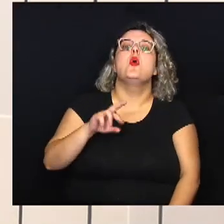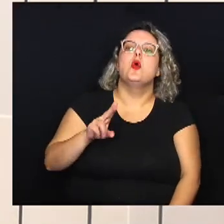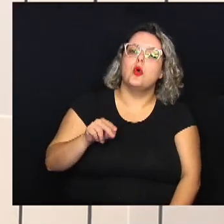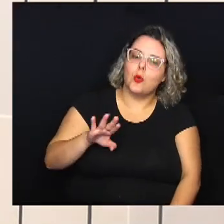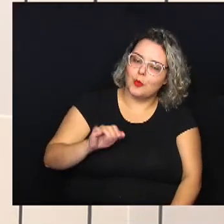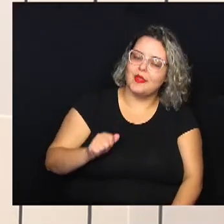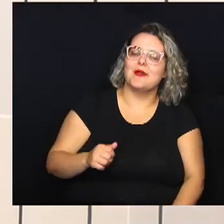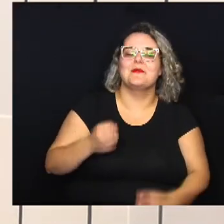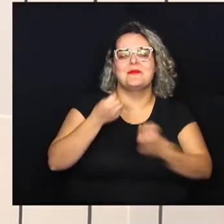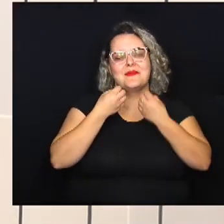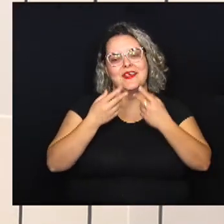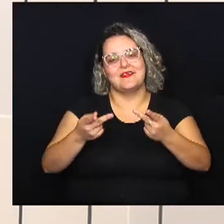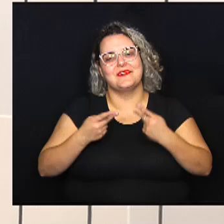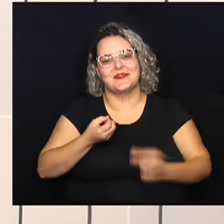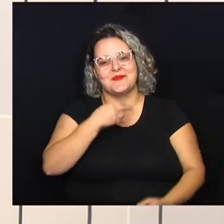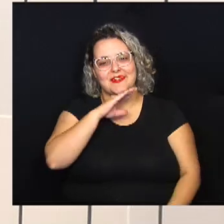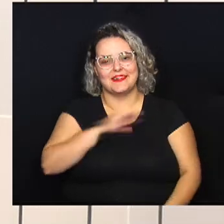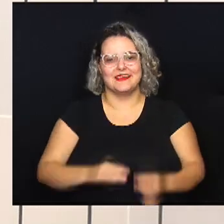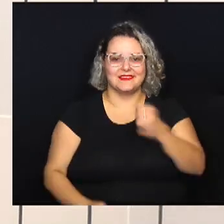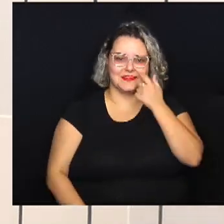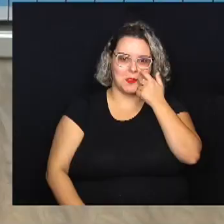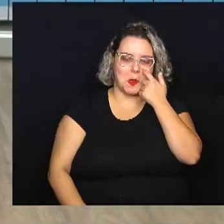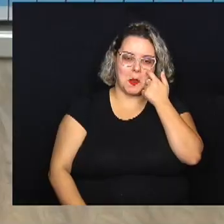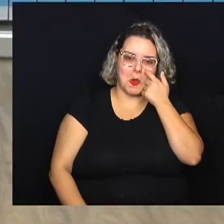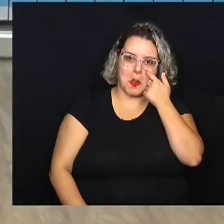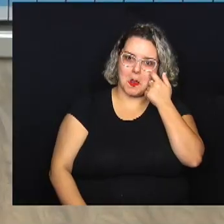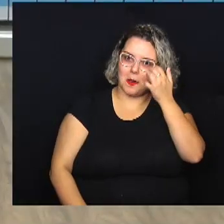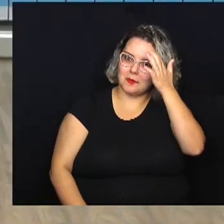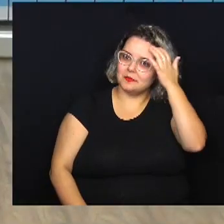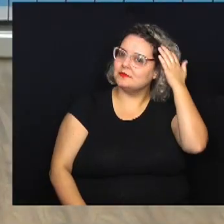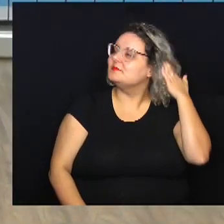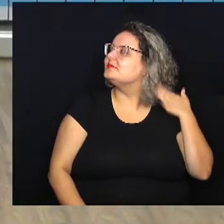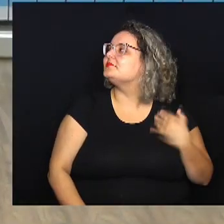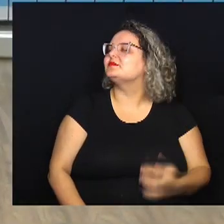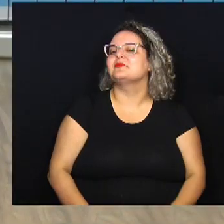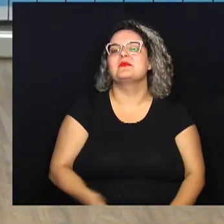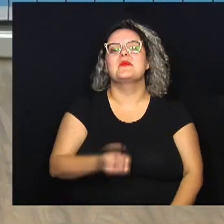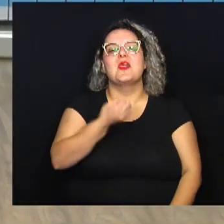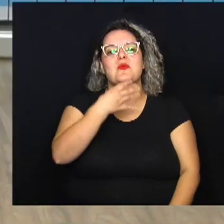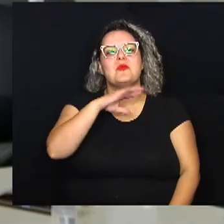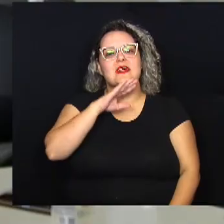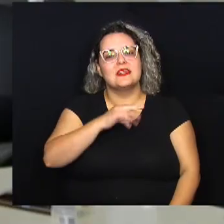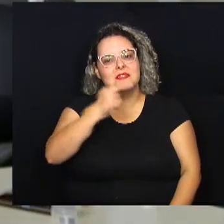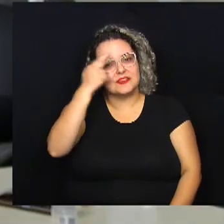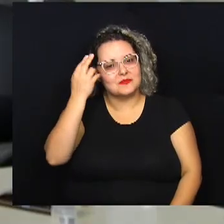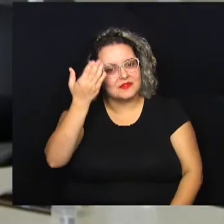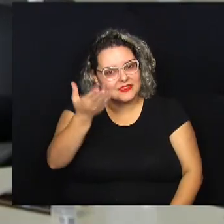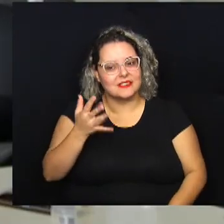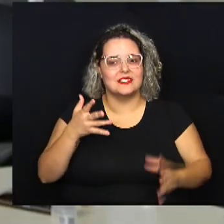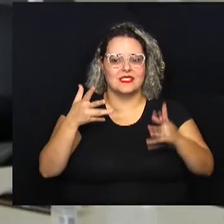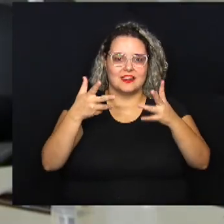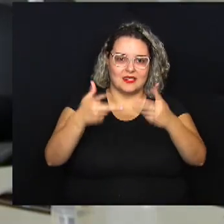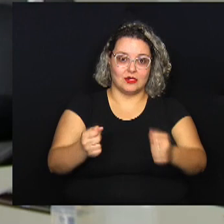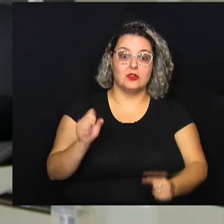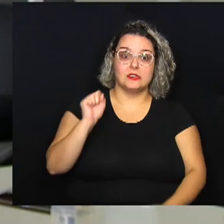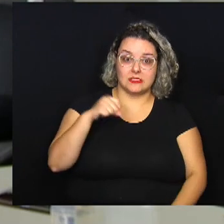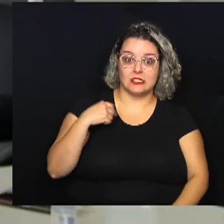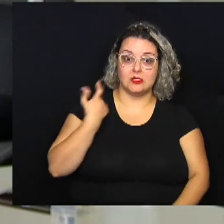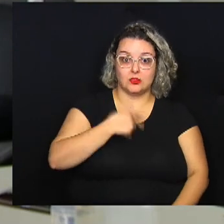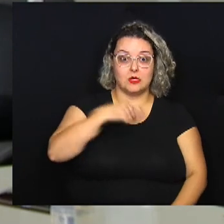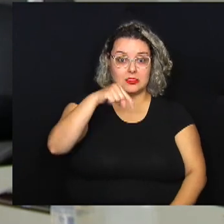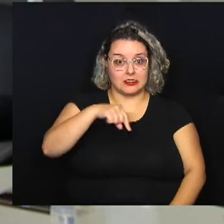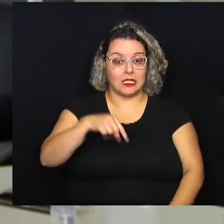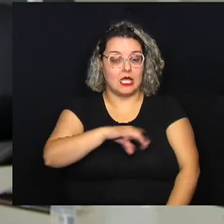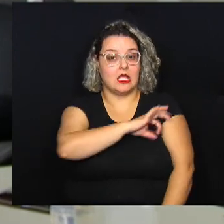seja bem-vinda e boa tarde. Boa tarde para você também, Gabriel. Boa tarde a todos. Sim, nós estamos aqui na